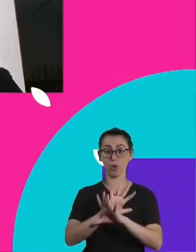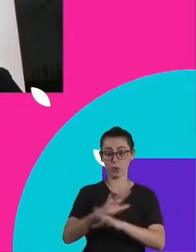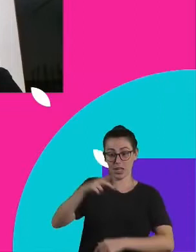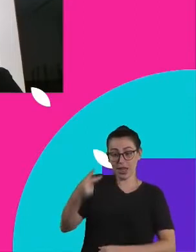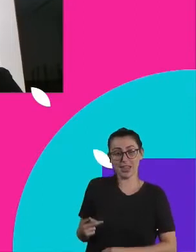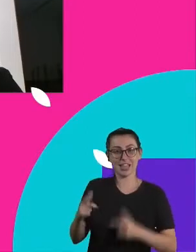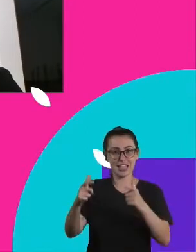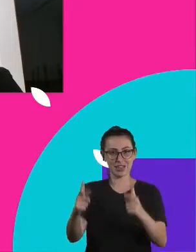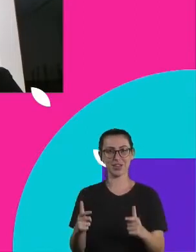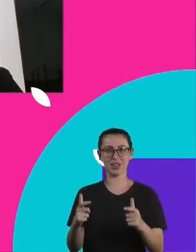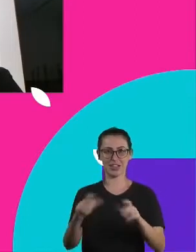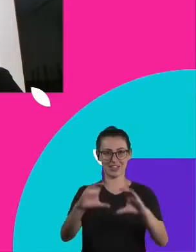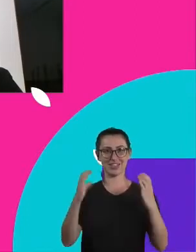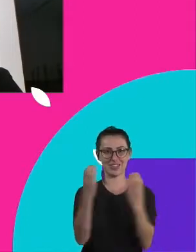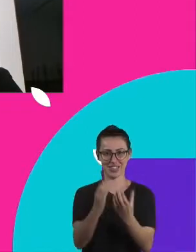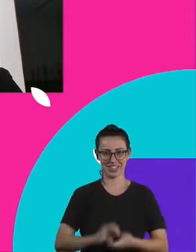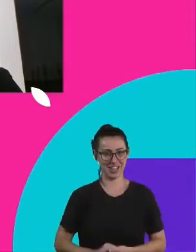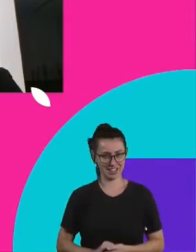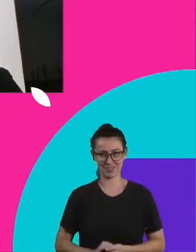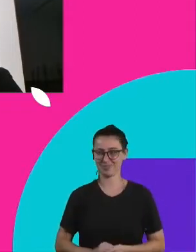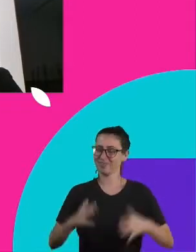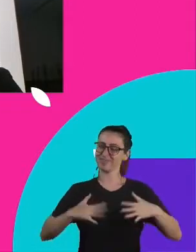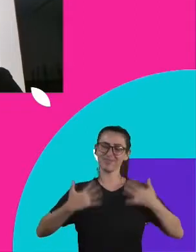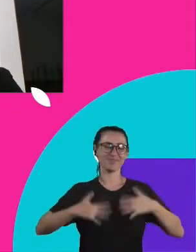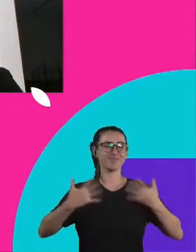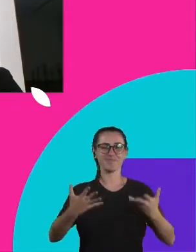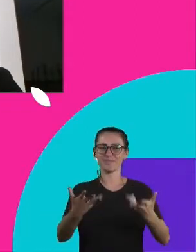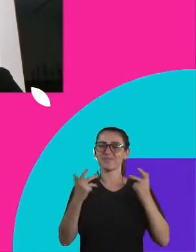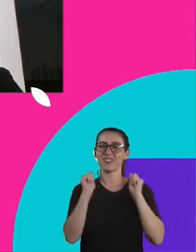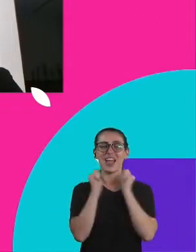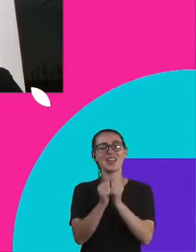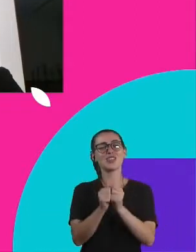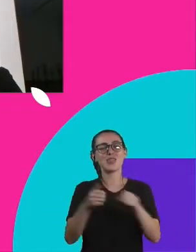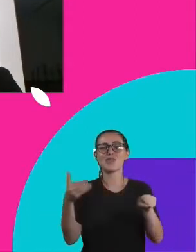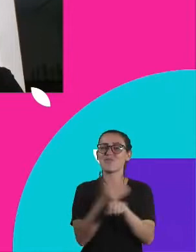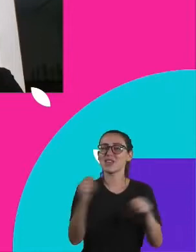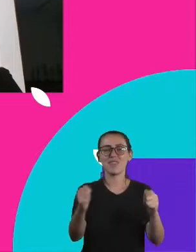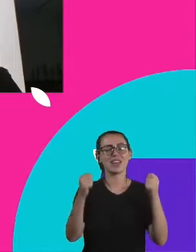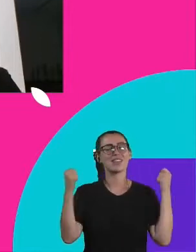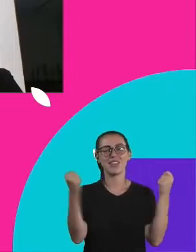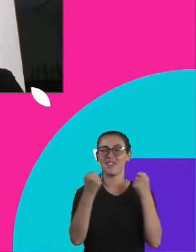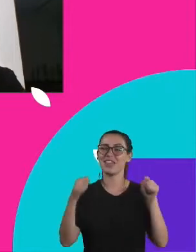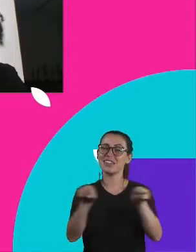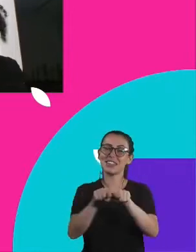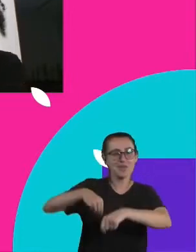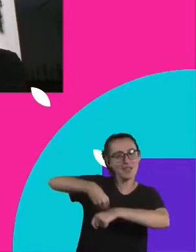em nossa comunidade. No mais, gente, alegria grande aqui poder participar desse evento e poder